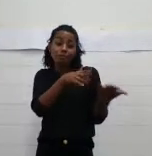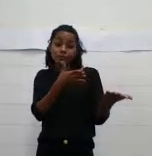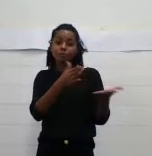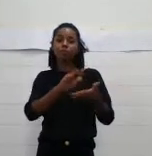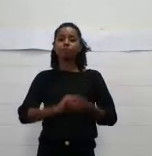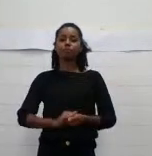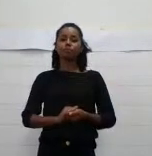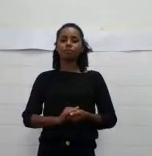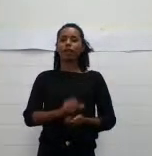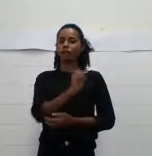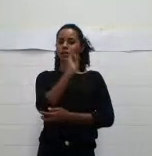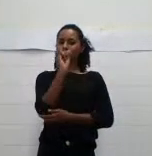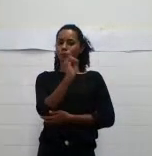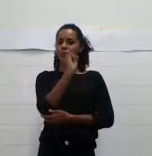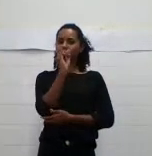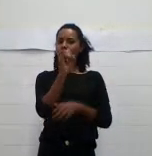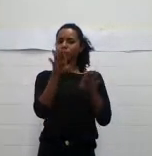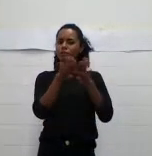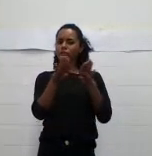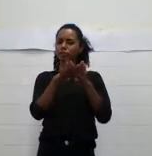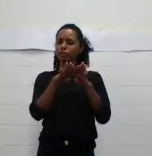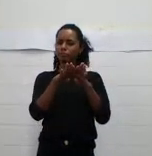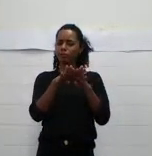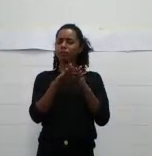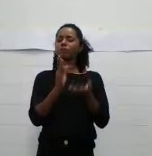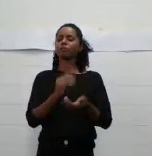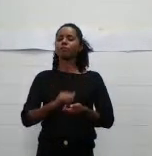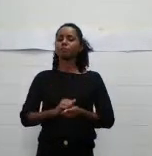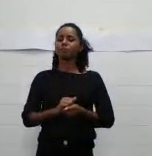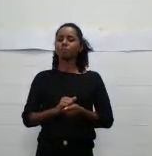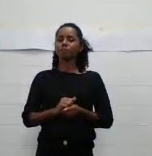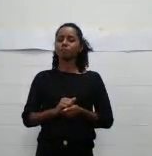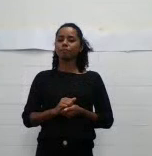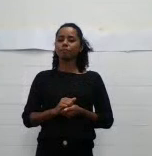E o importante cada vez mais é pensar também